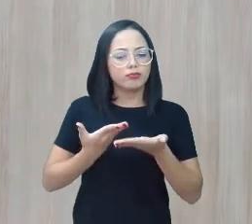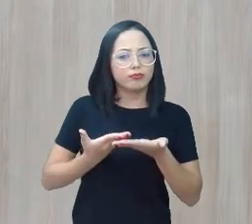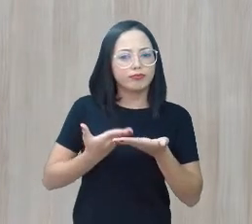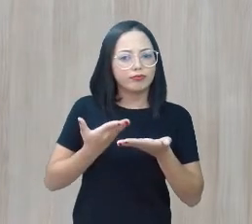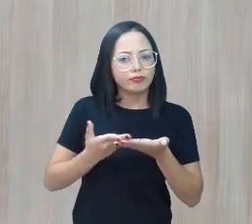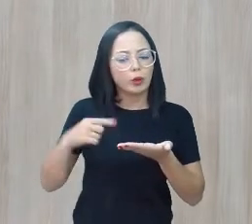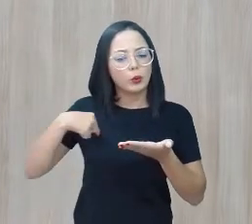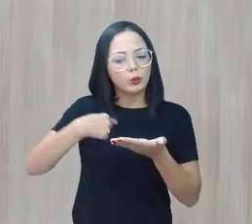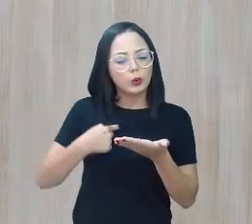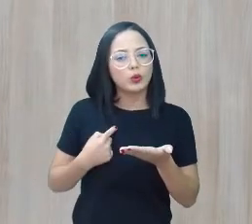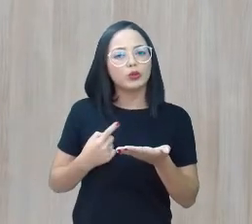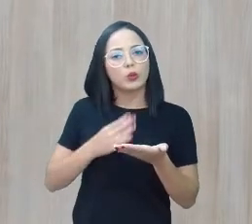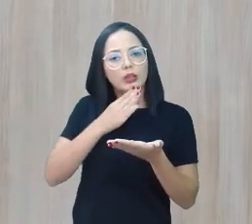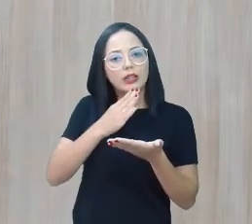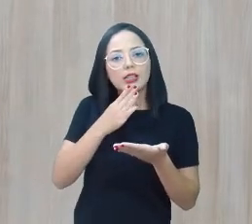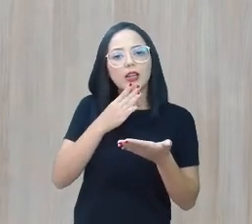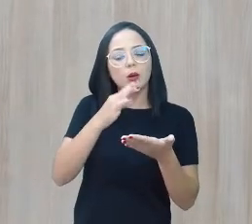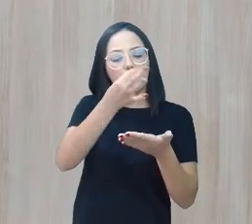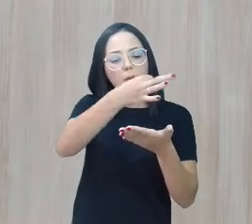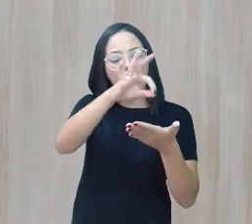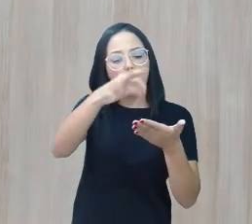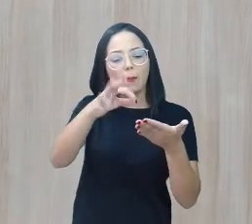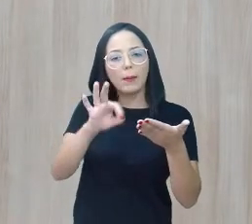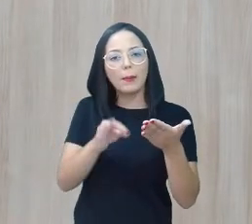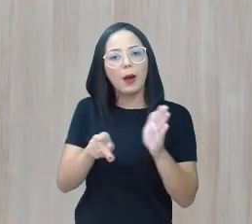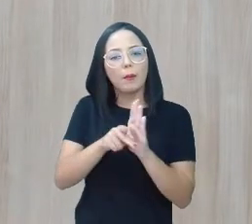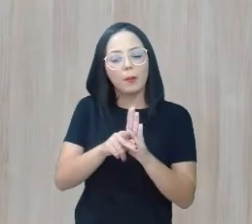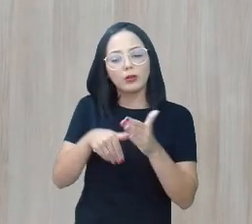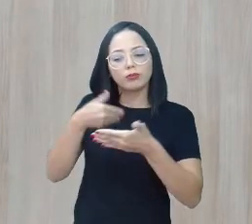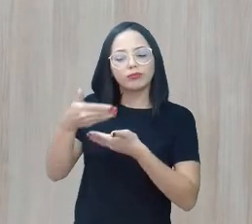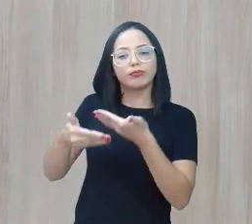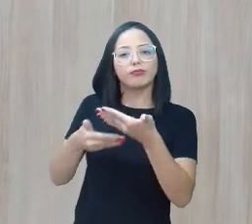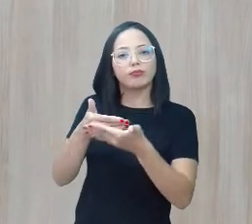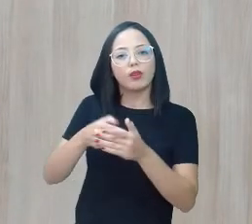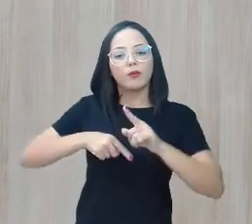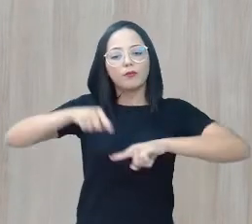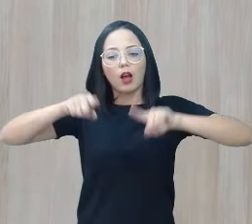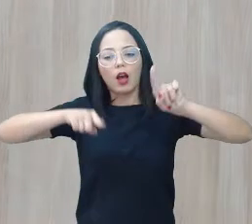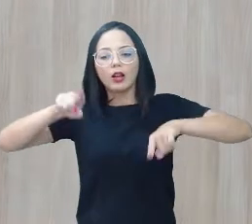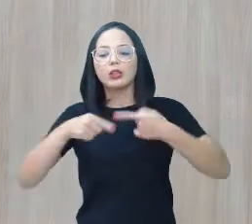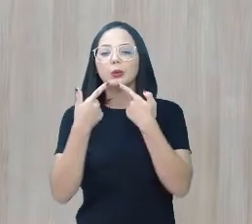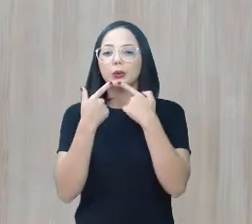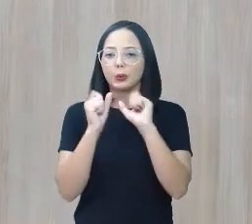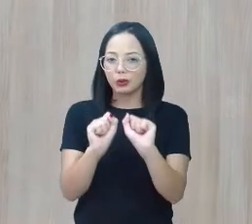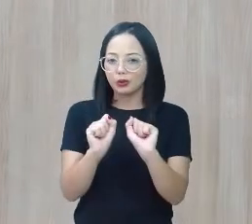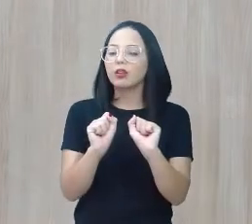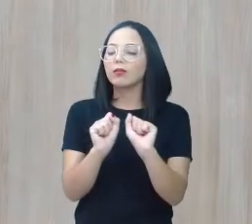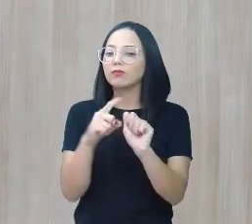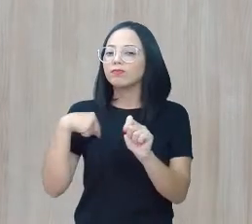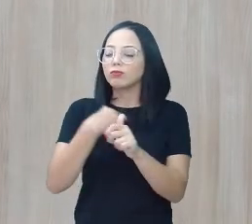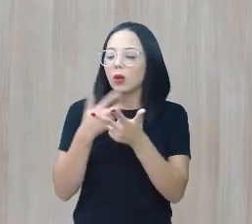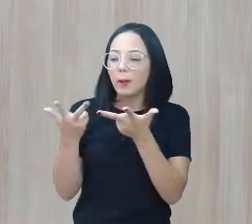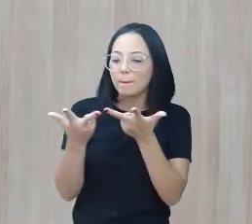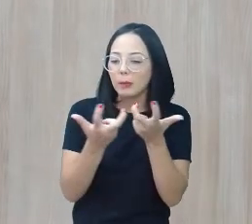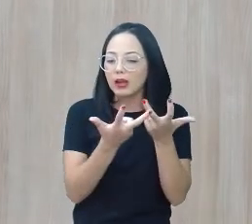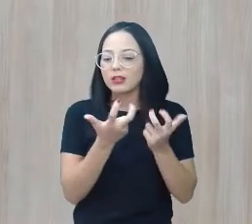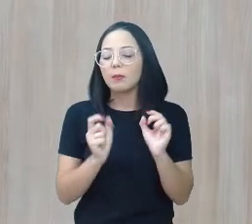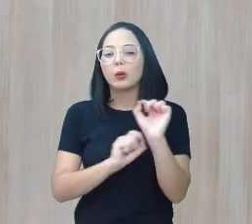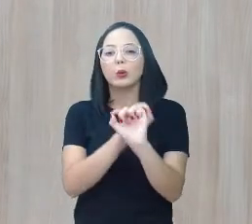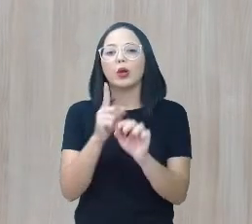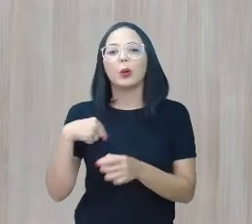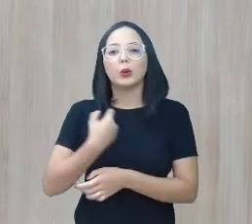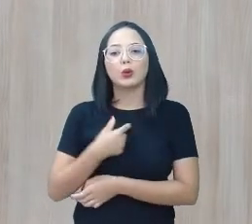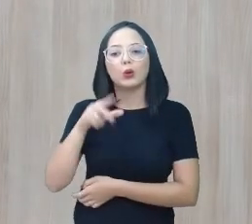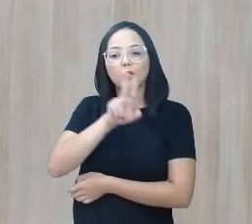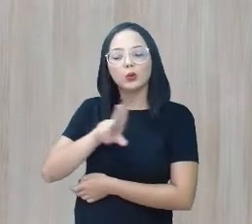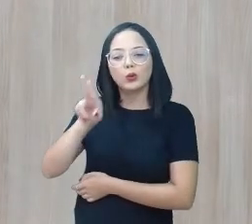estudando, conhecendo esse processo de variação linguística, percebemos quando